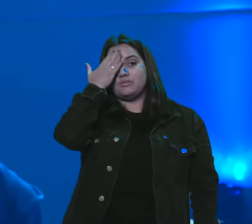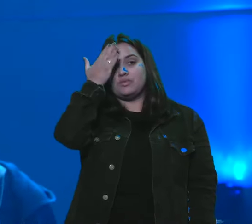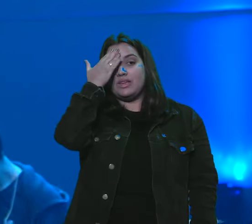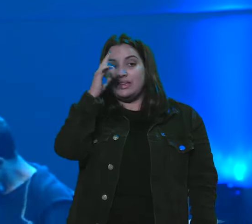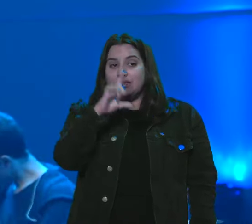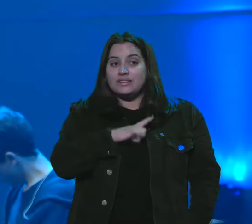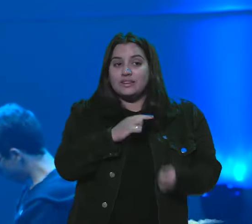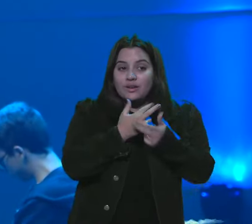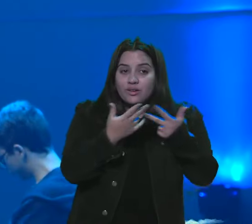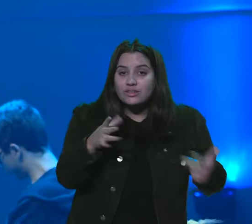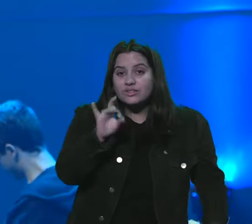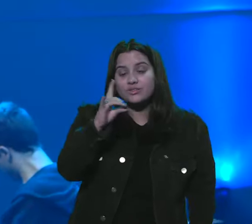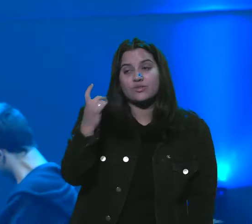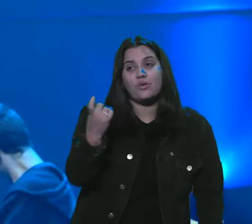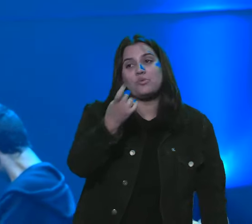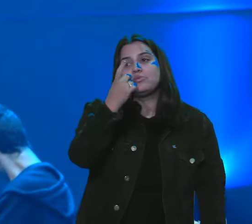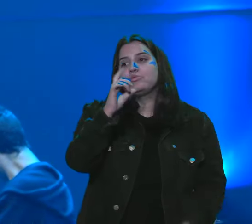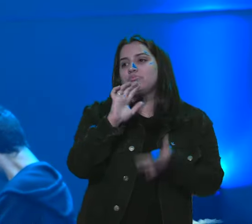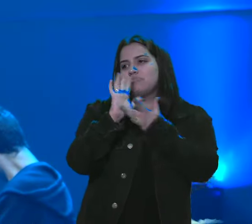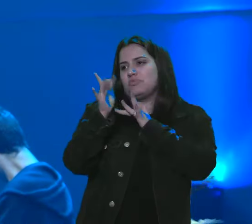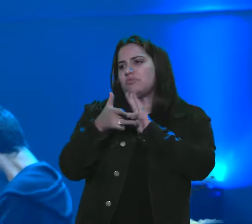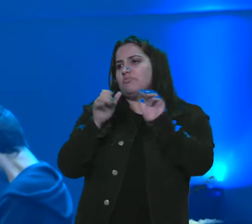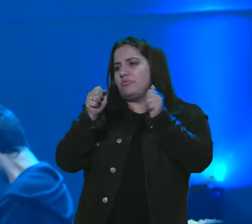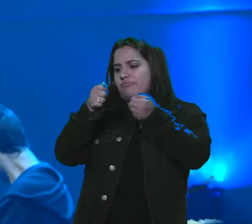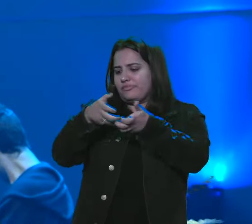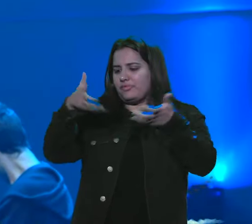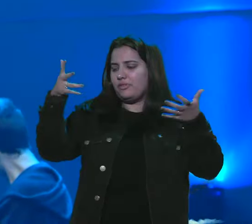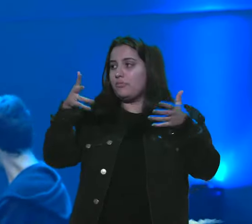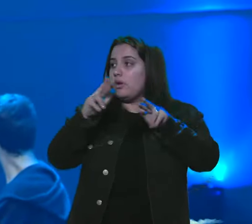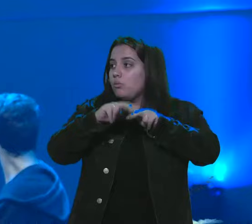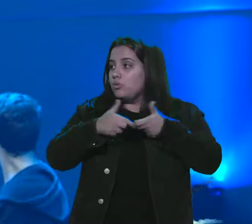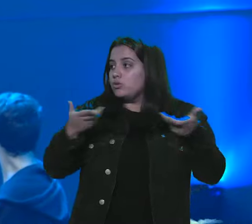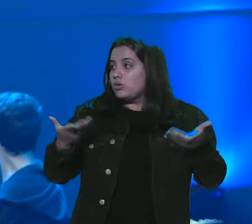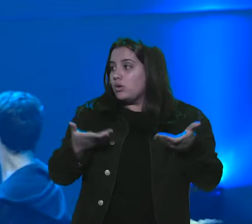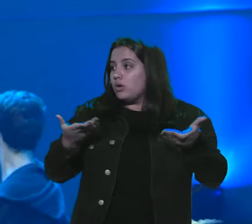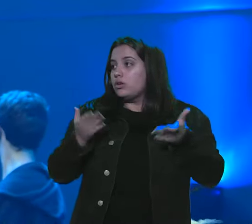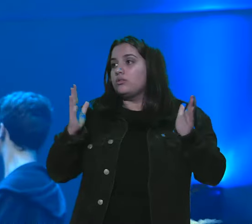pode fazer. Por isso nós vamos orar agora.